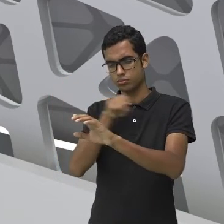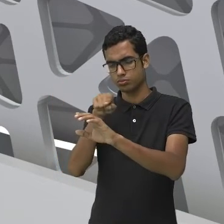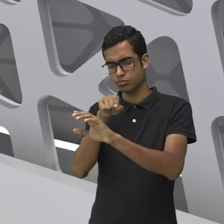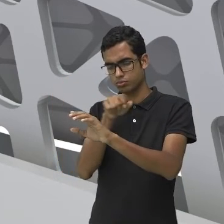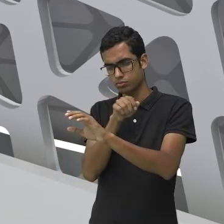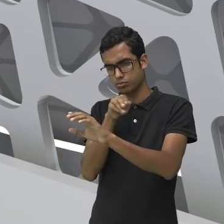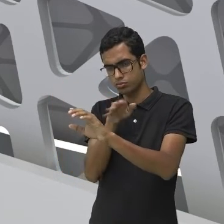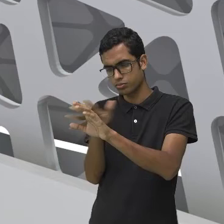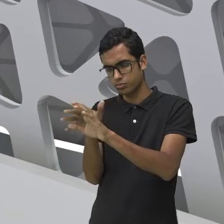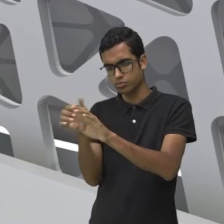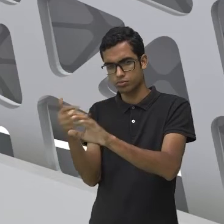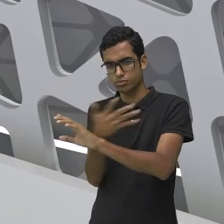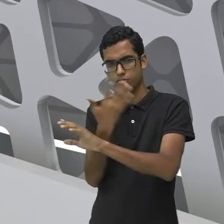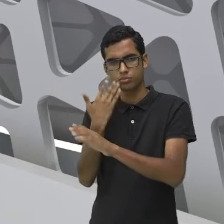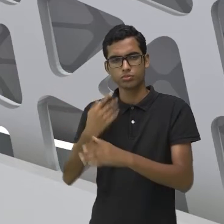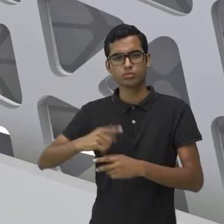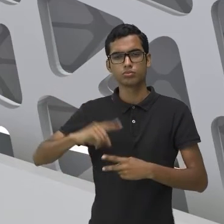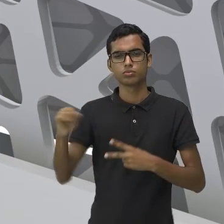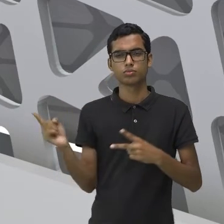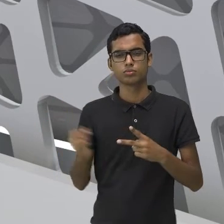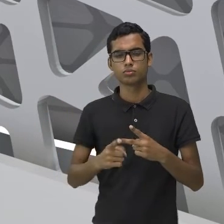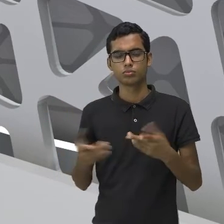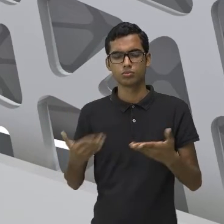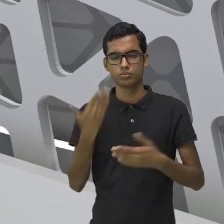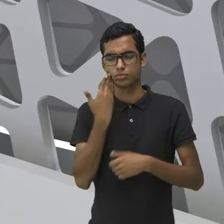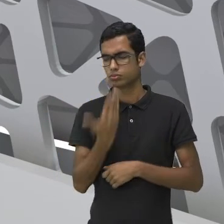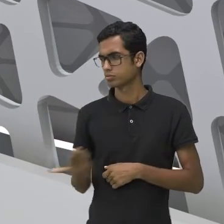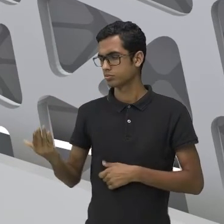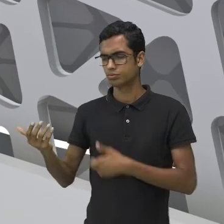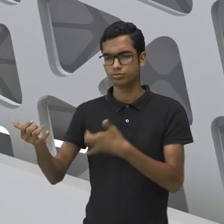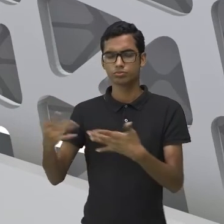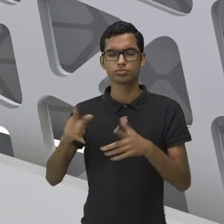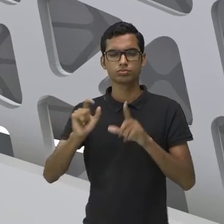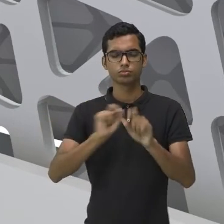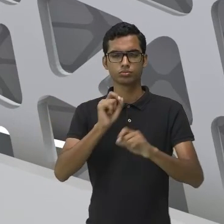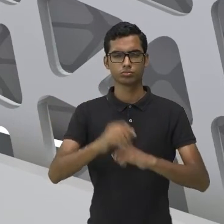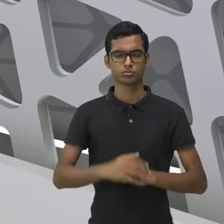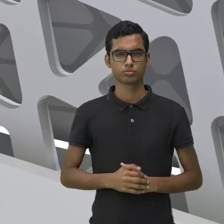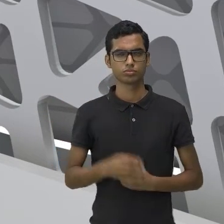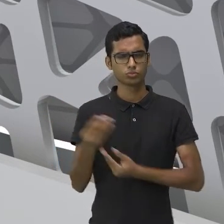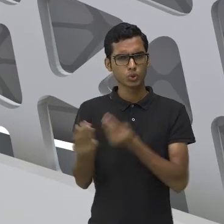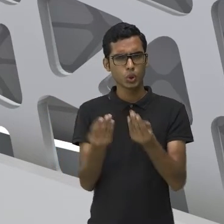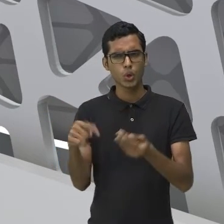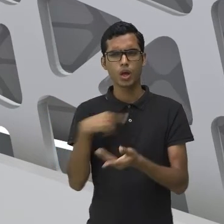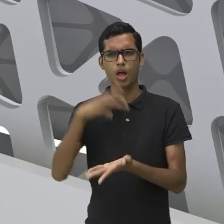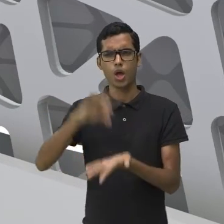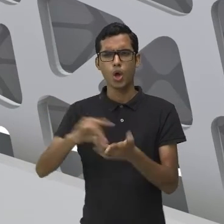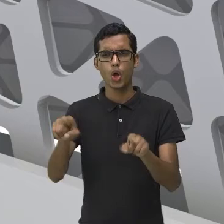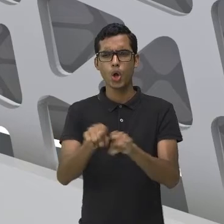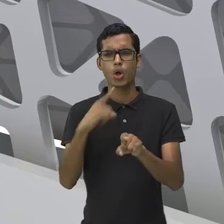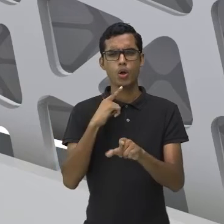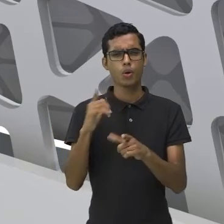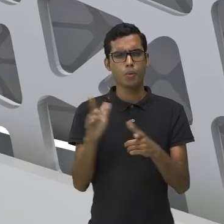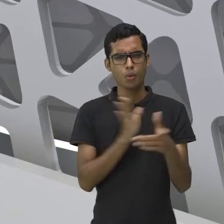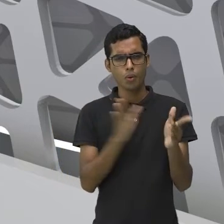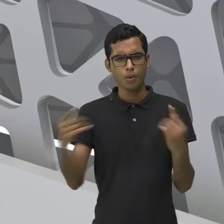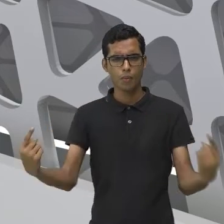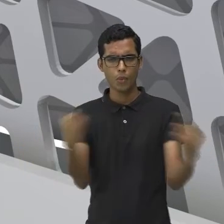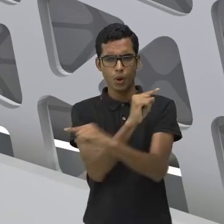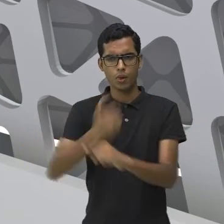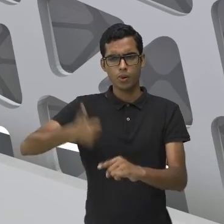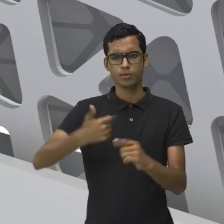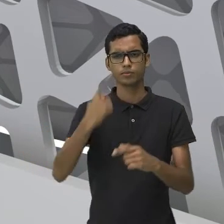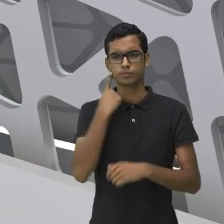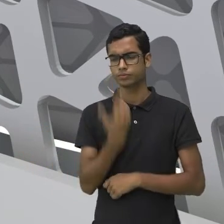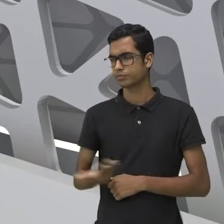propriedade. Agora, a segunda propriedade, ela vai me dizer exatamente o caminho inverso da